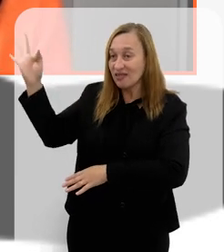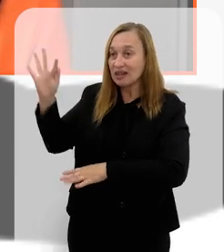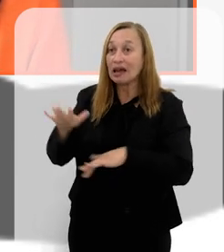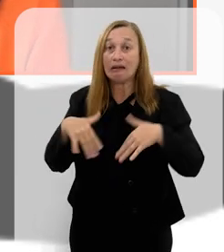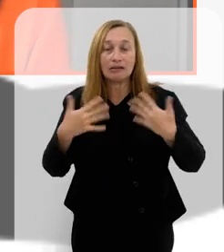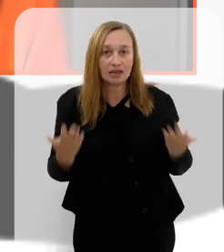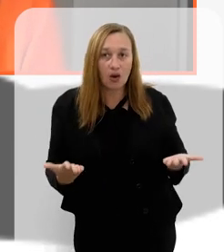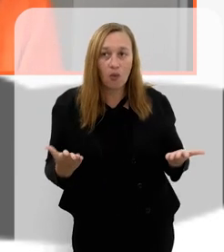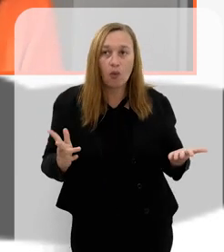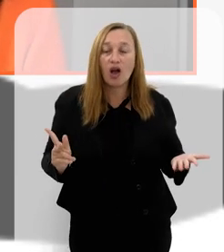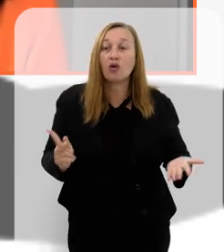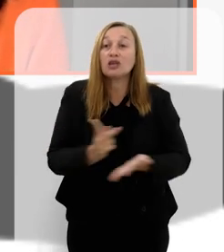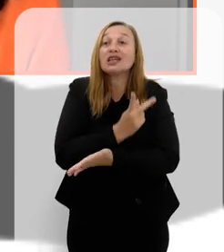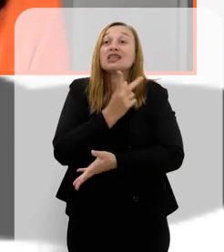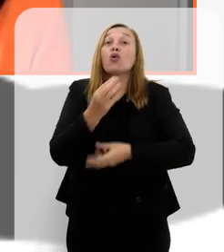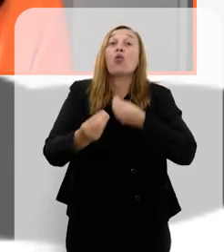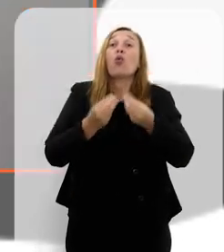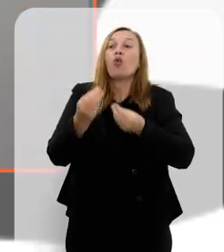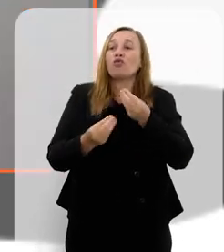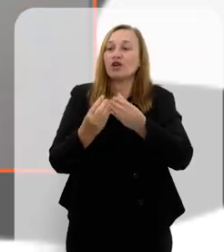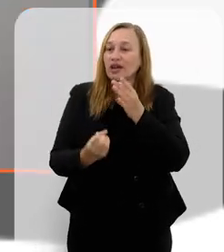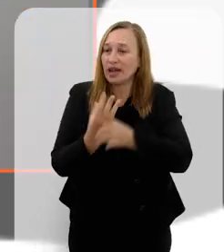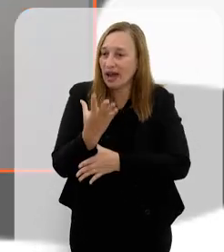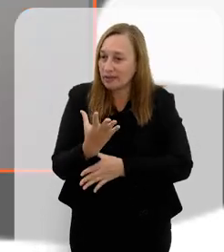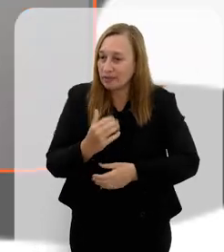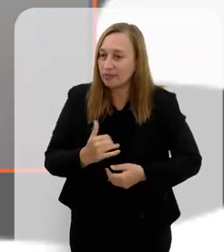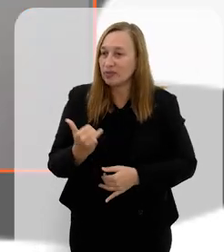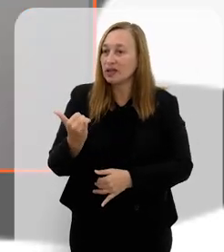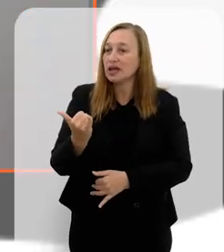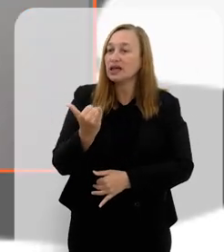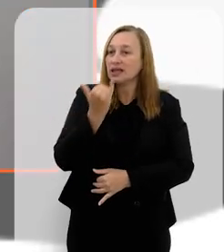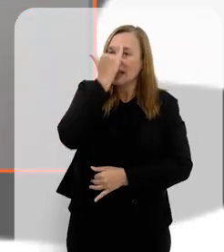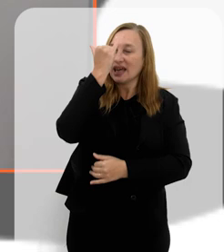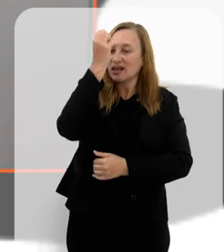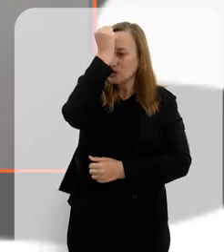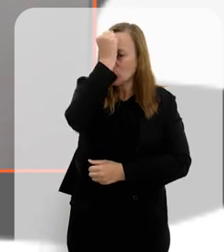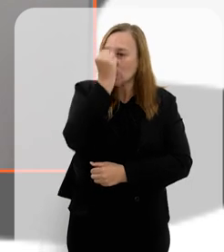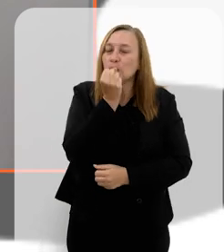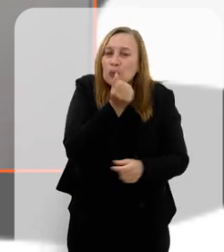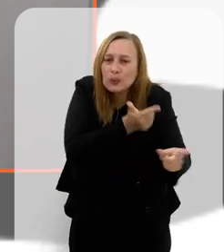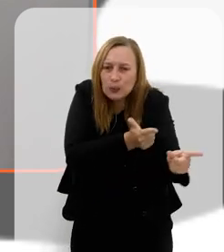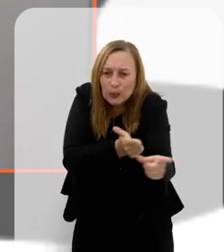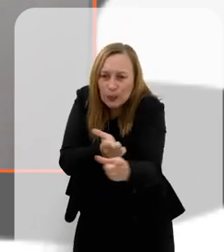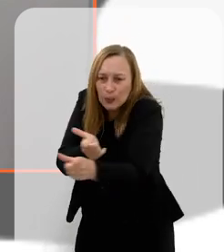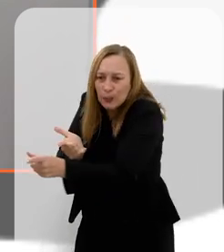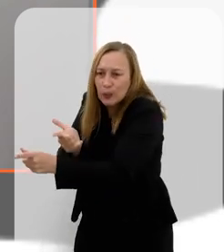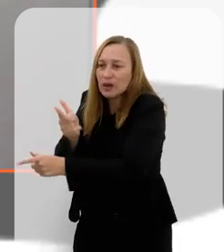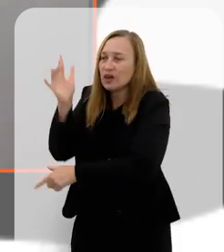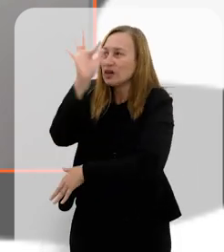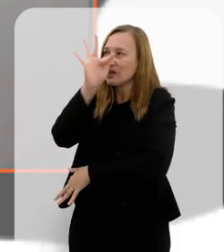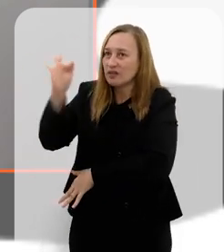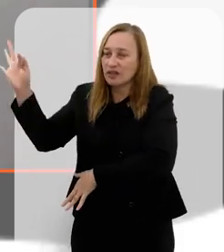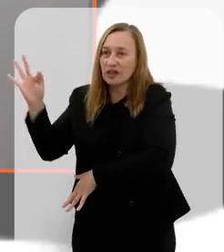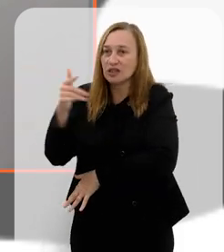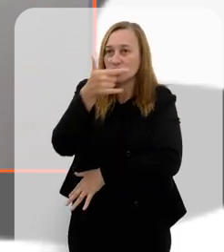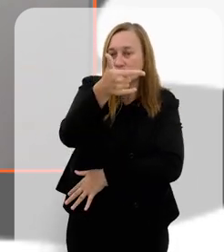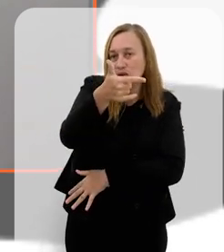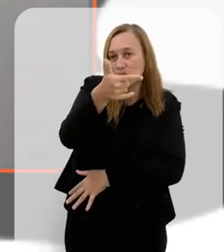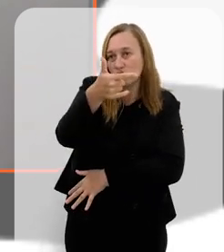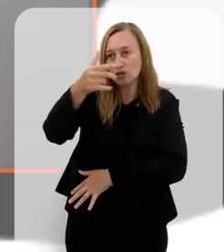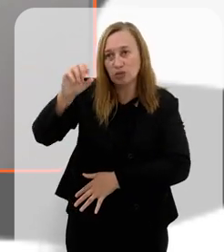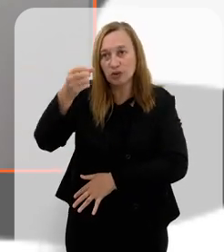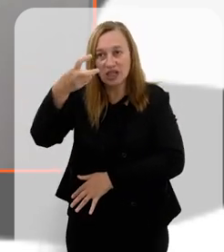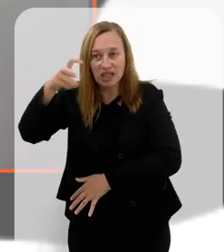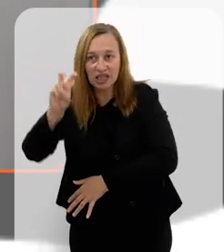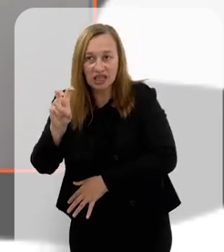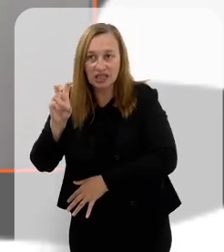ideia surgiu de uma tragédia. Nos atentados terroristas que teve lá na França em